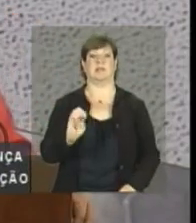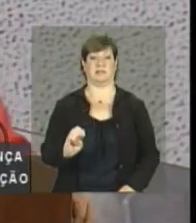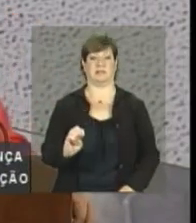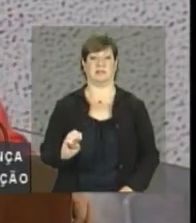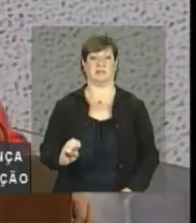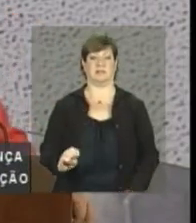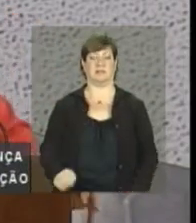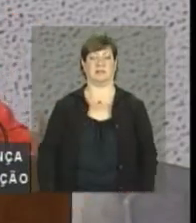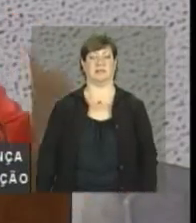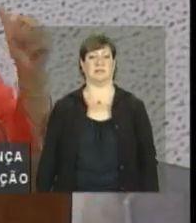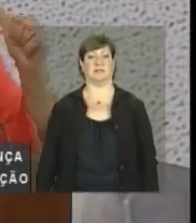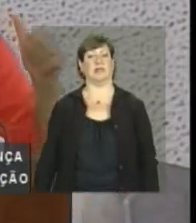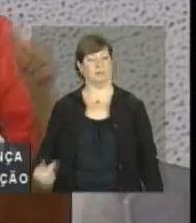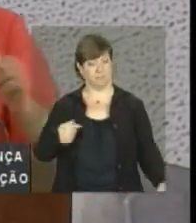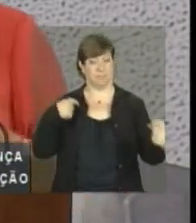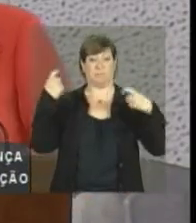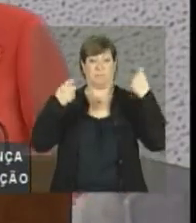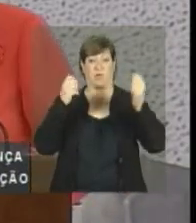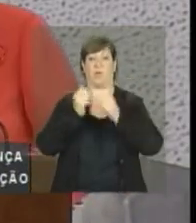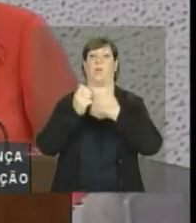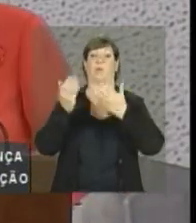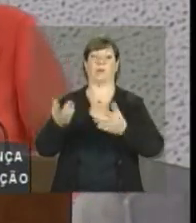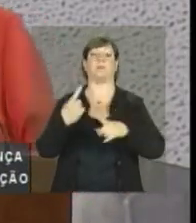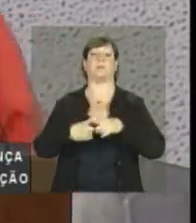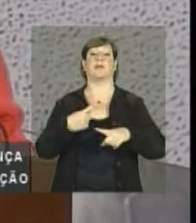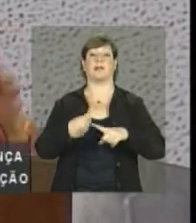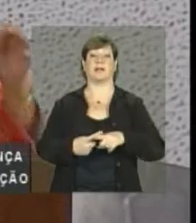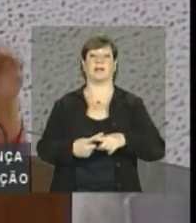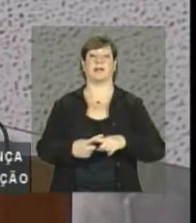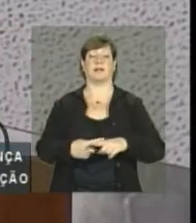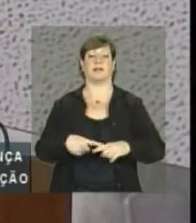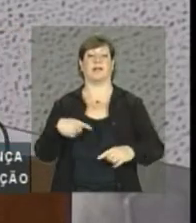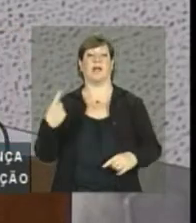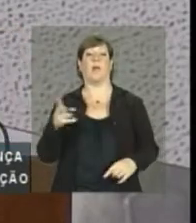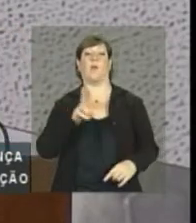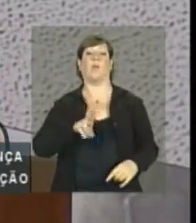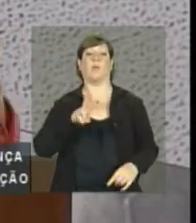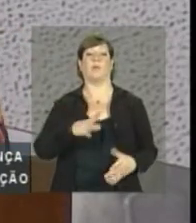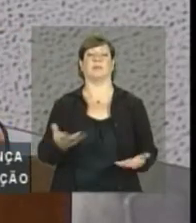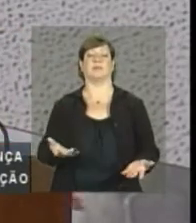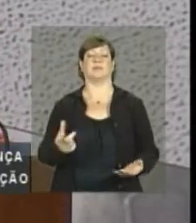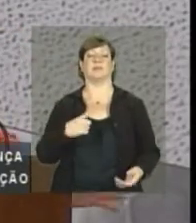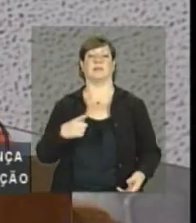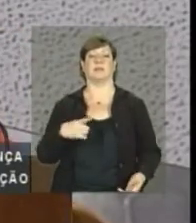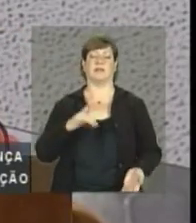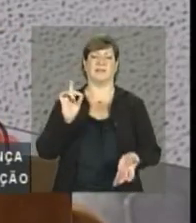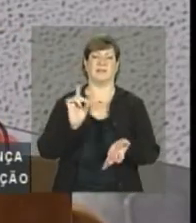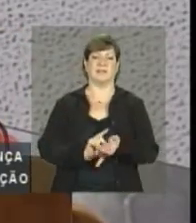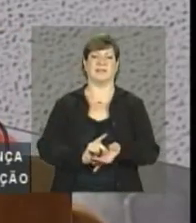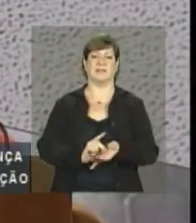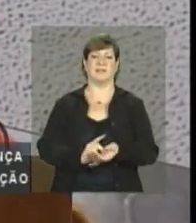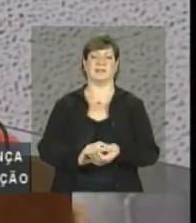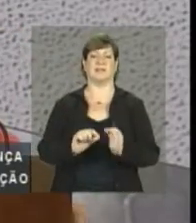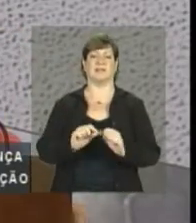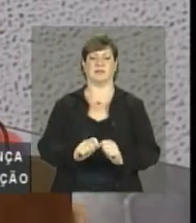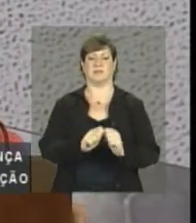metidos, e que usam, então, despejam, literalmente